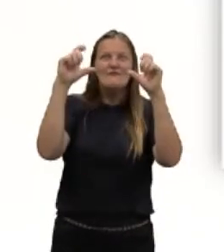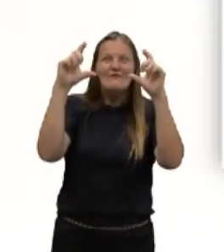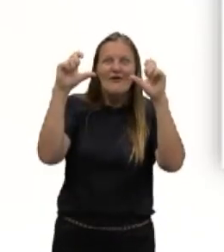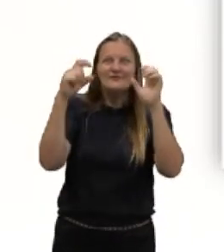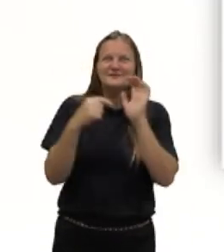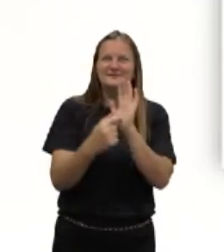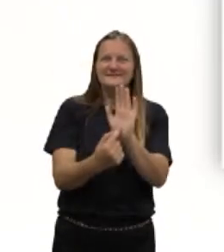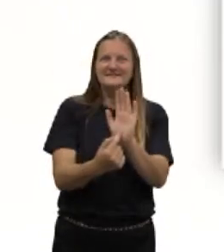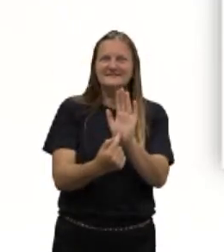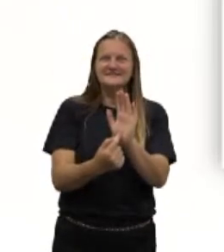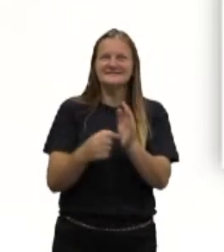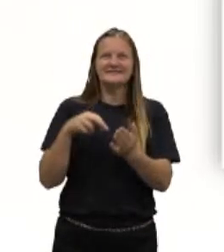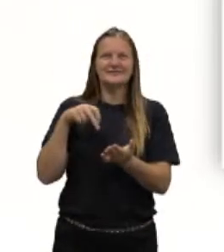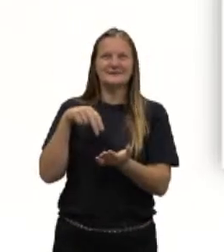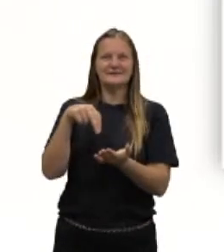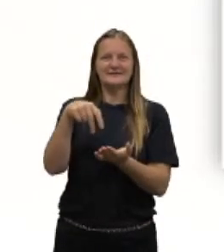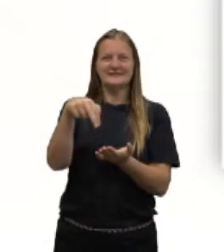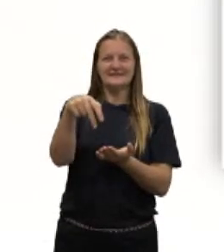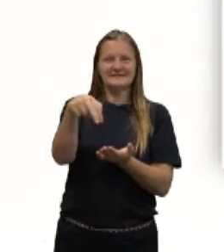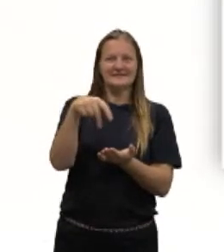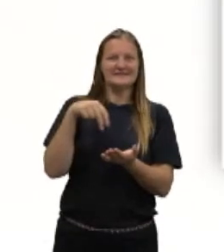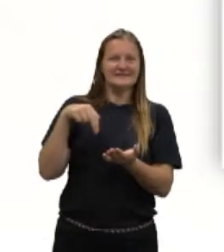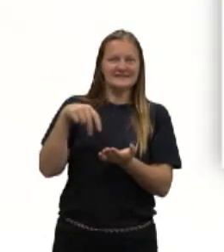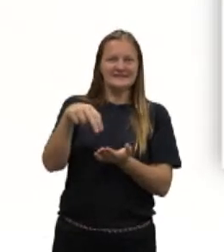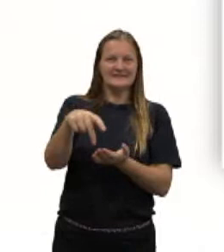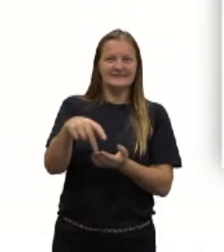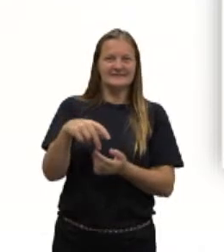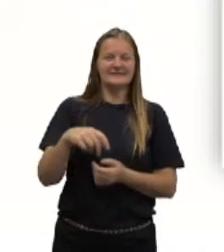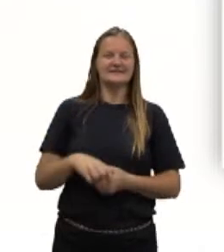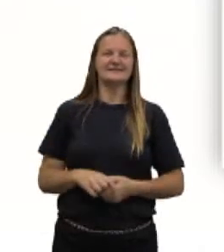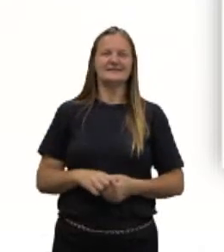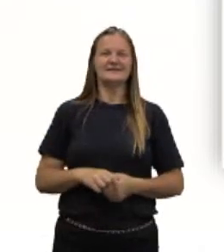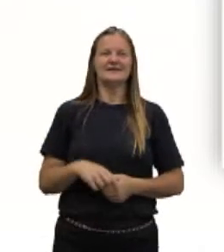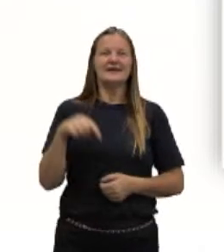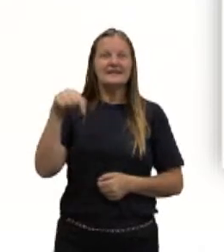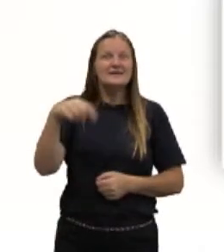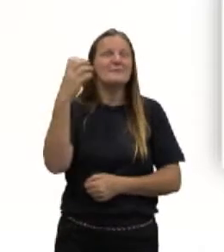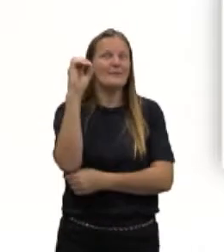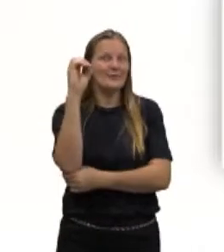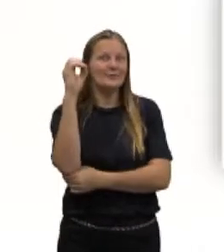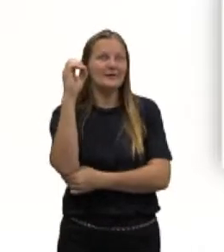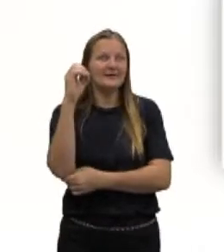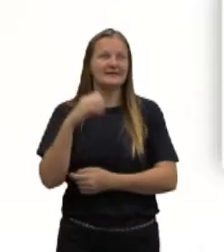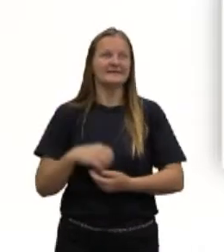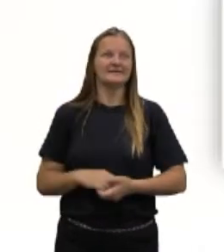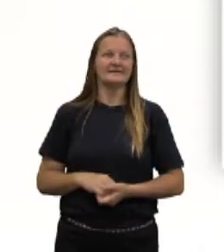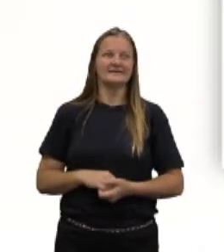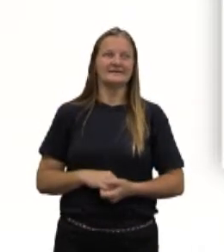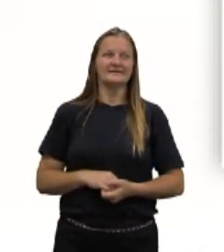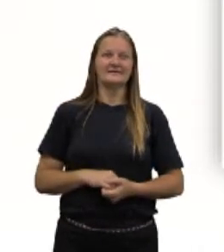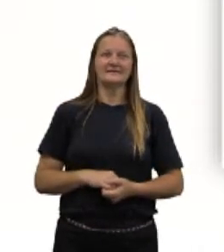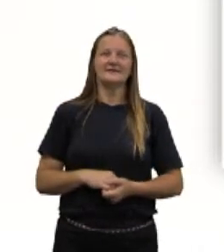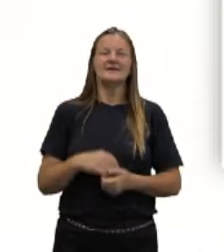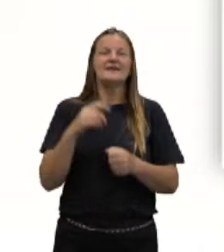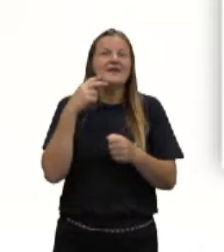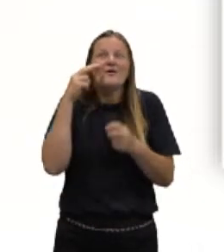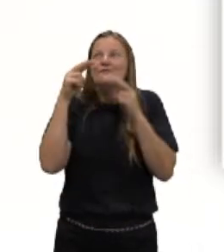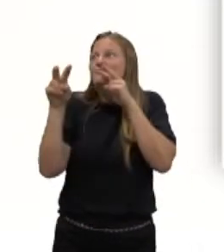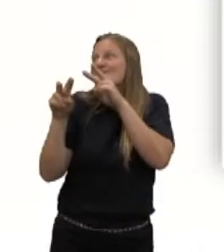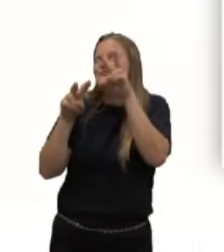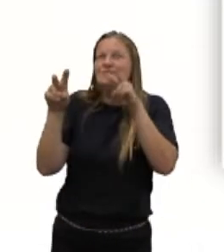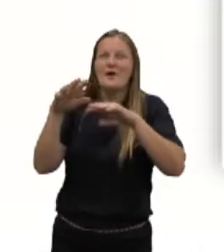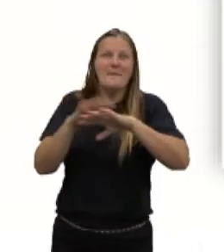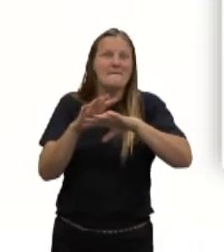Então, uma caminhadinha de nada ali no Parque Maria do Brasil, né? Então, como eu vejo matemática em tudo, não é mais novidade,